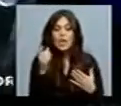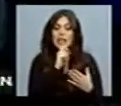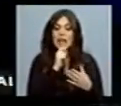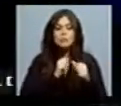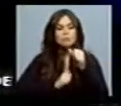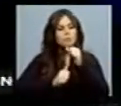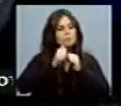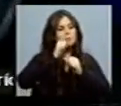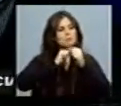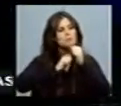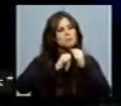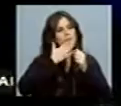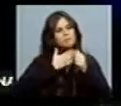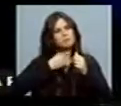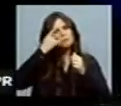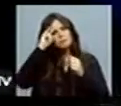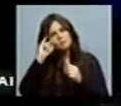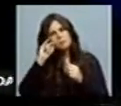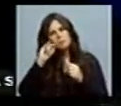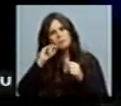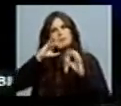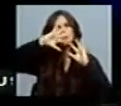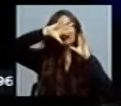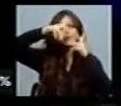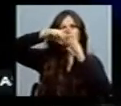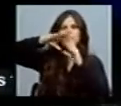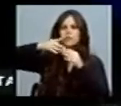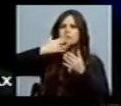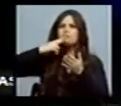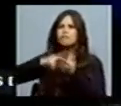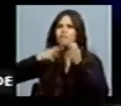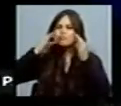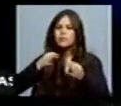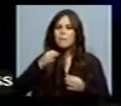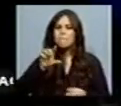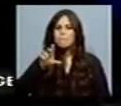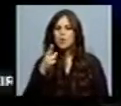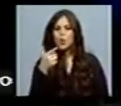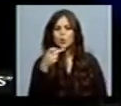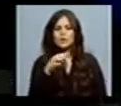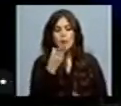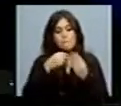regressão e ter uma ideia de qual seria a atmosfera original, precisamente de Plutão. E agora temos mais um dado para nos